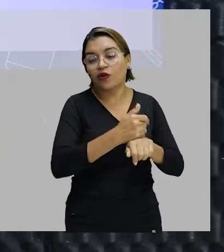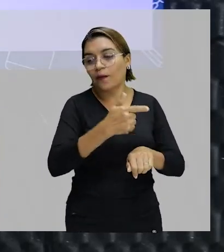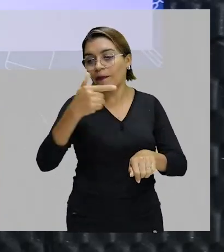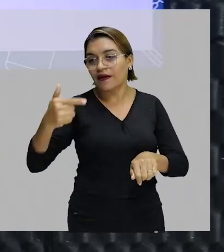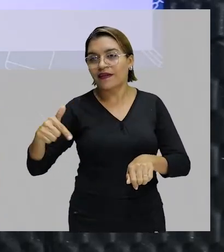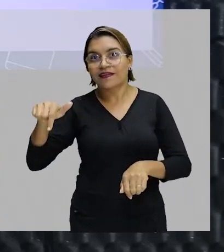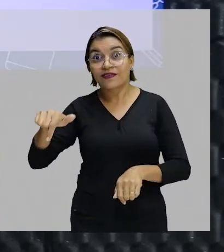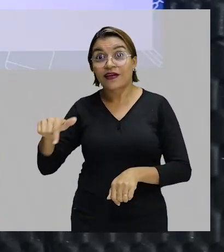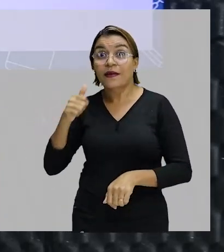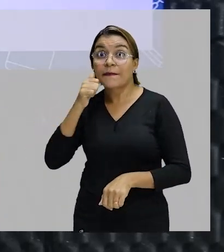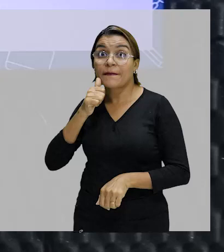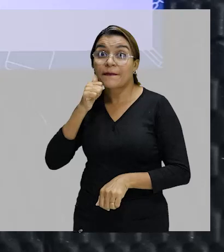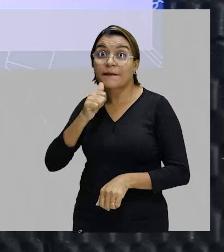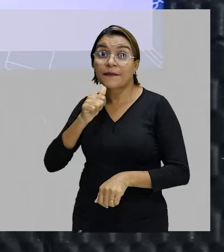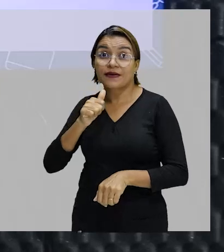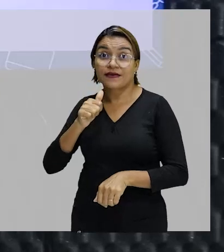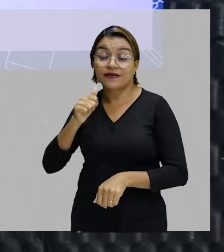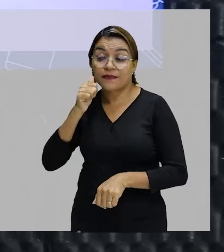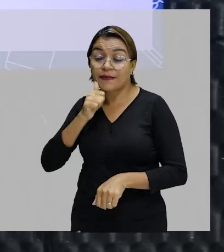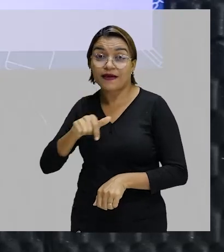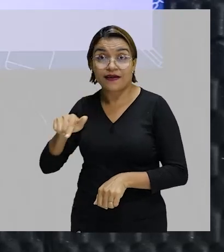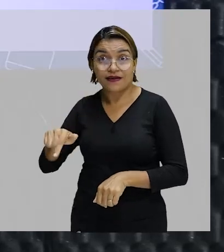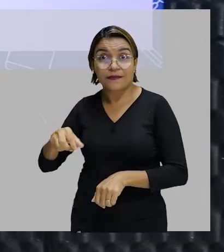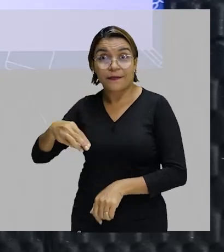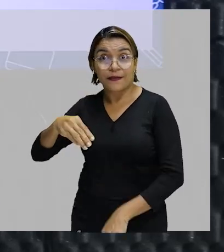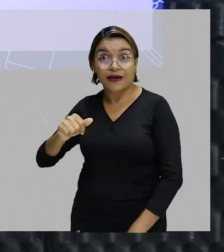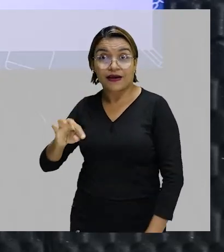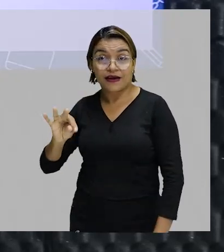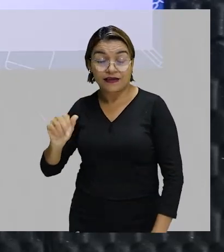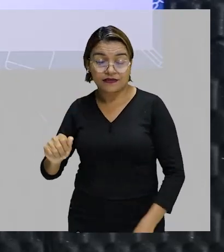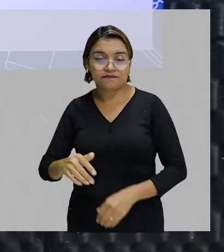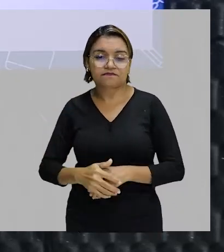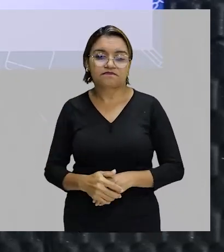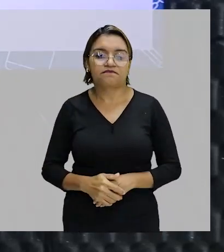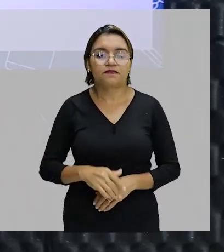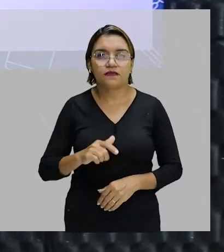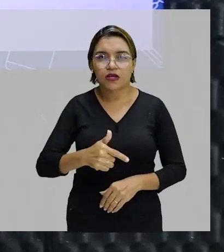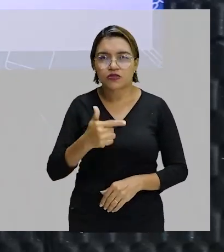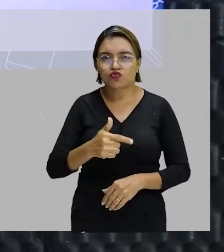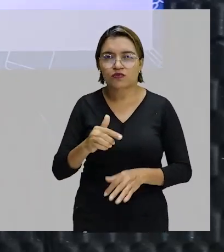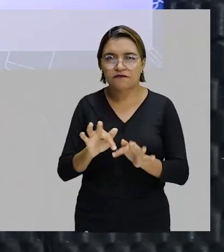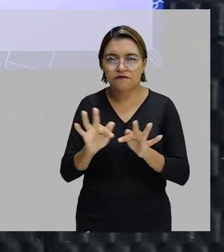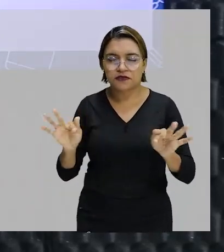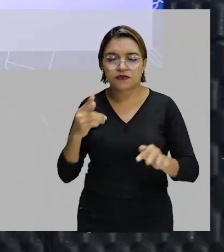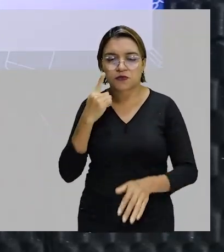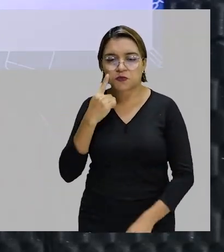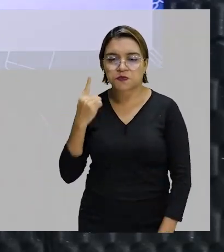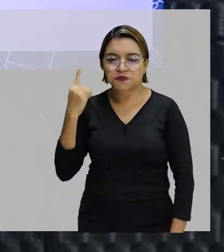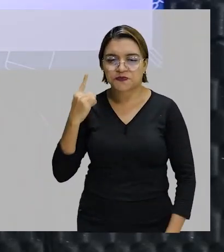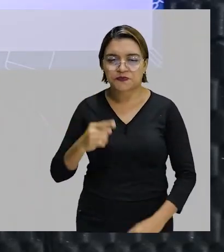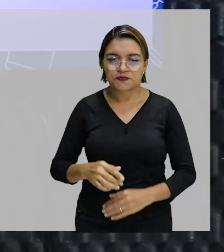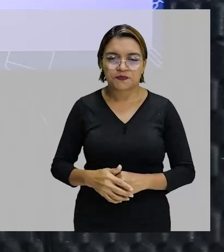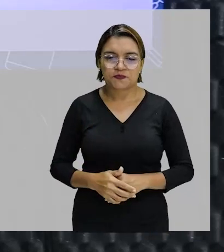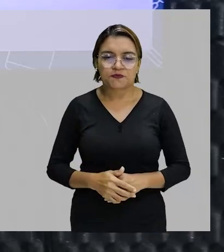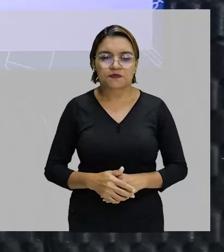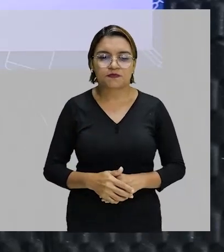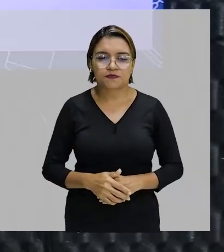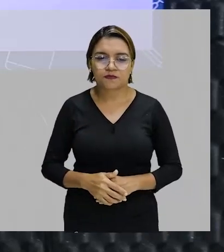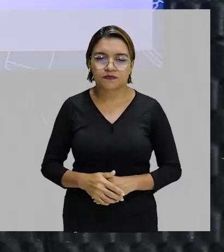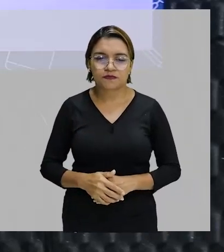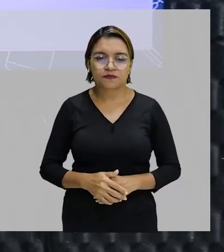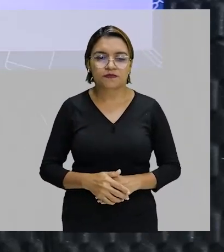outro, menos do que o outro. That movie ended less happily than the